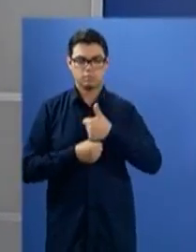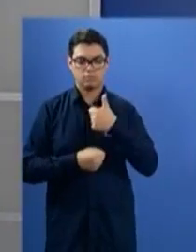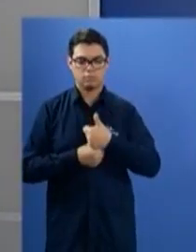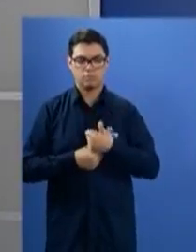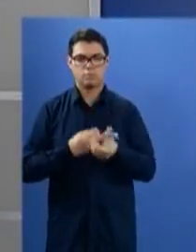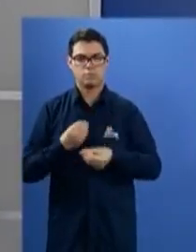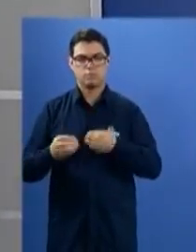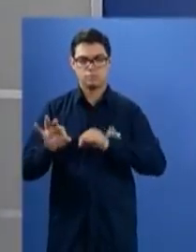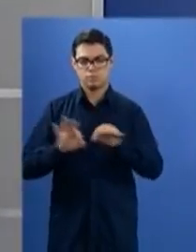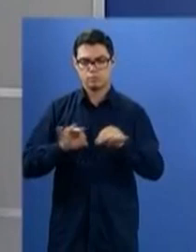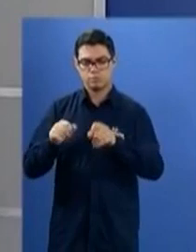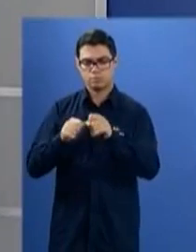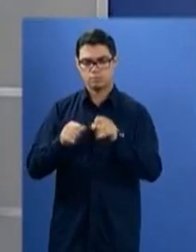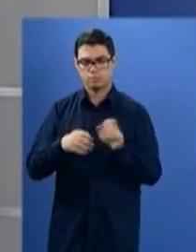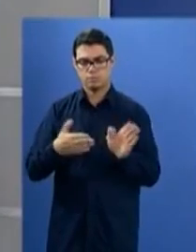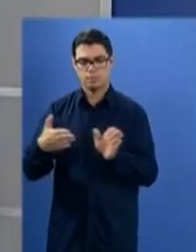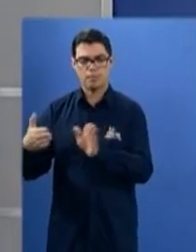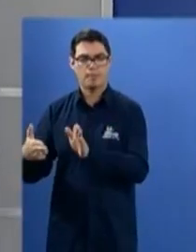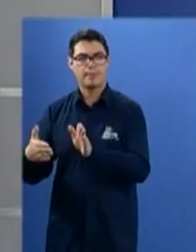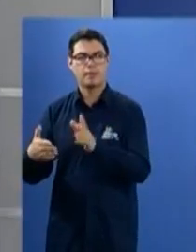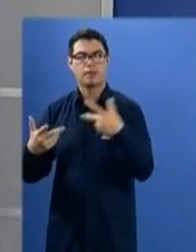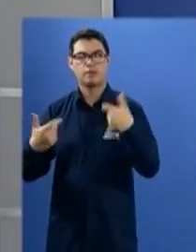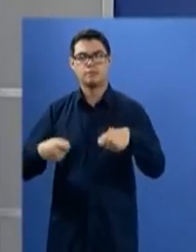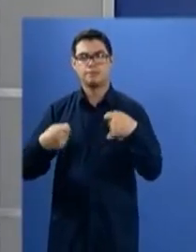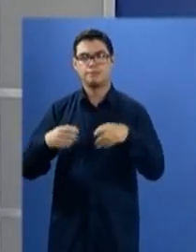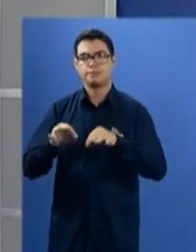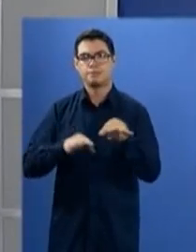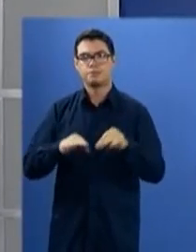está planejando essa produção, eles devem sempre